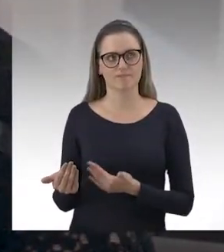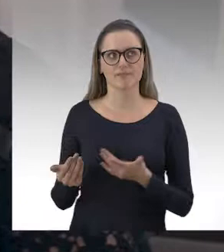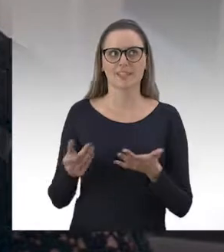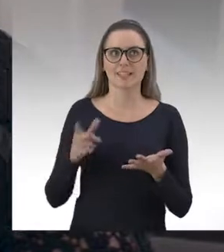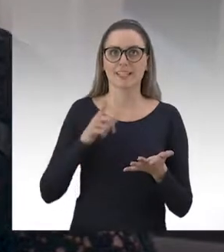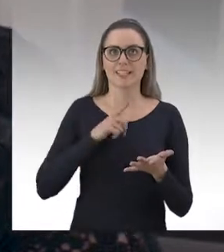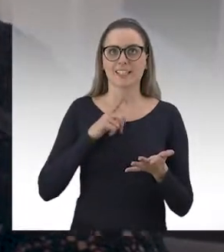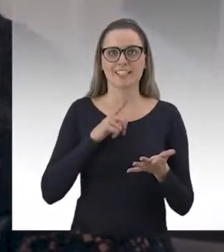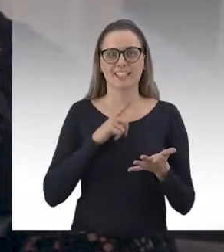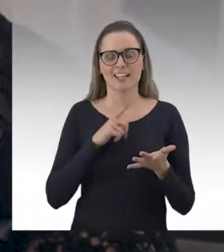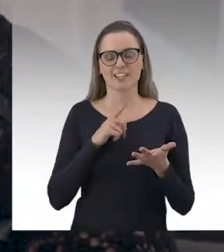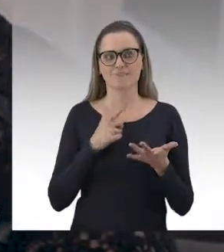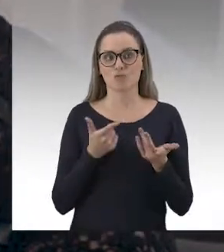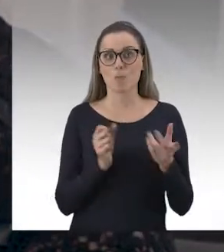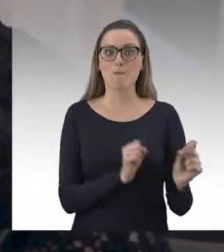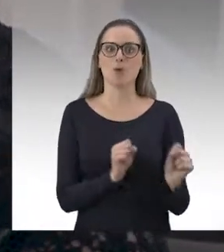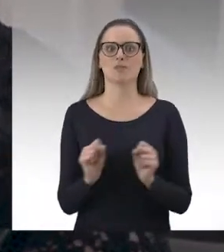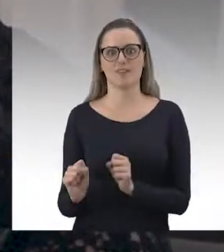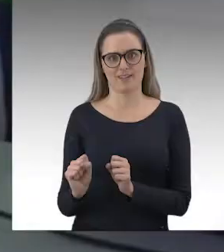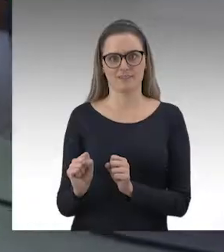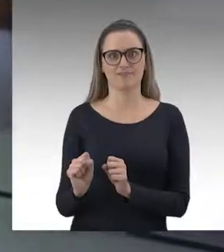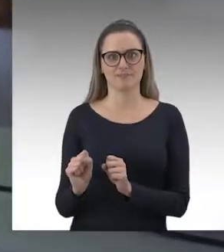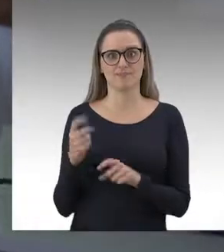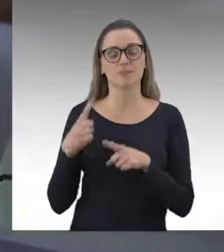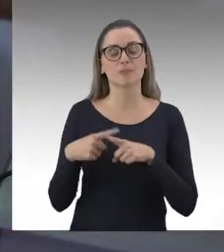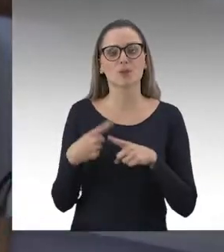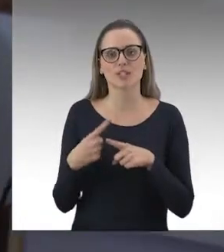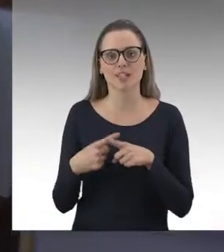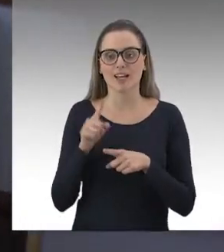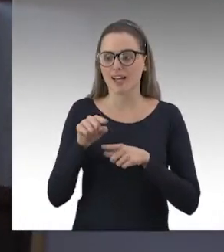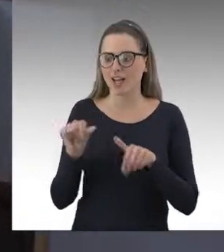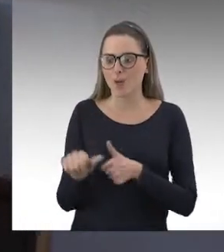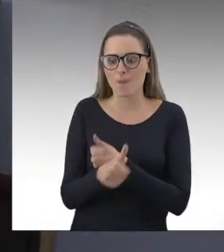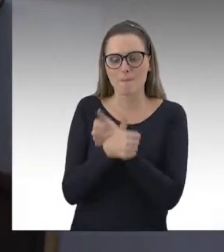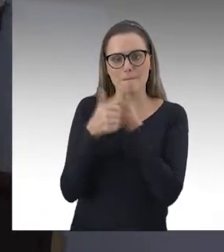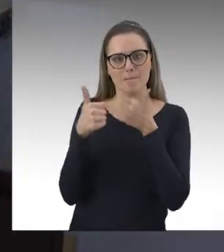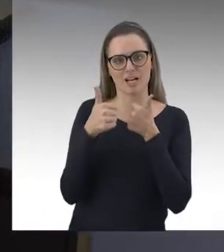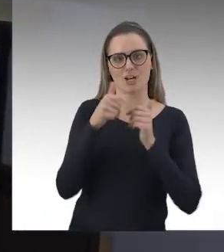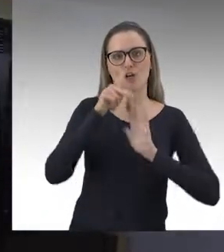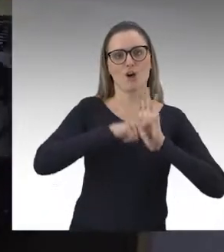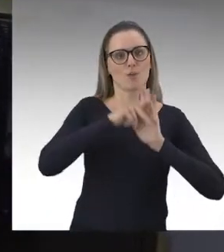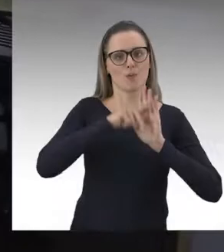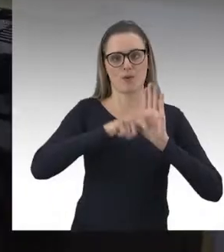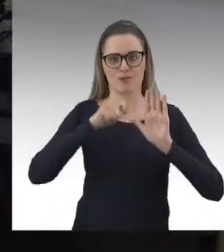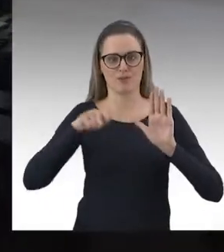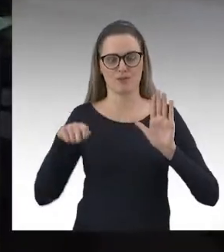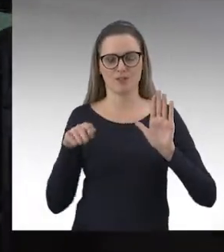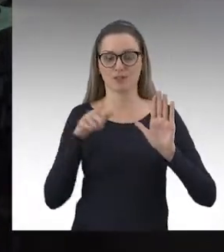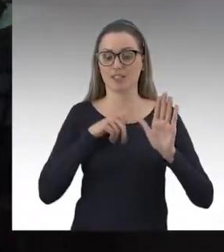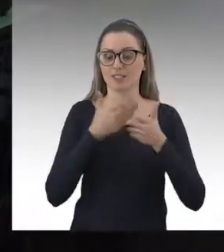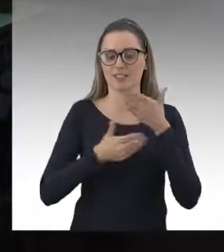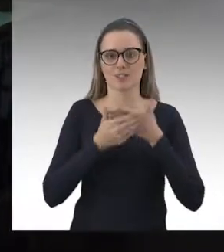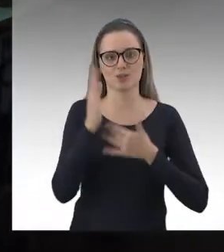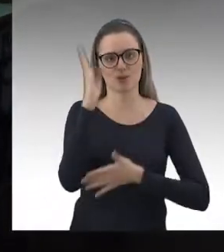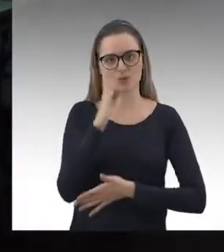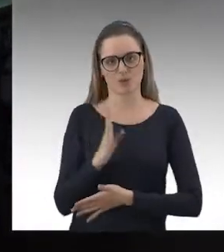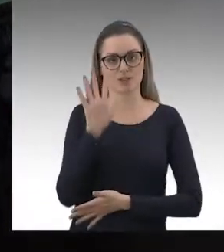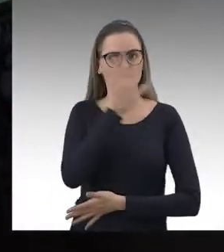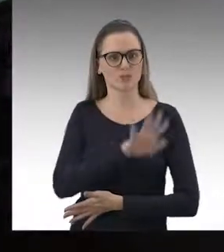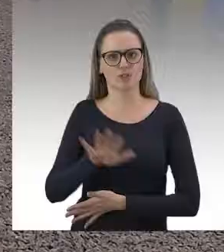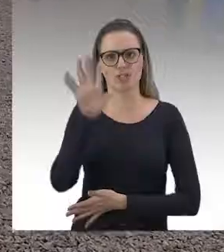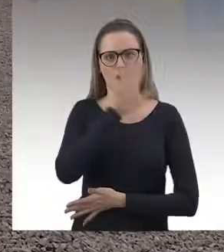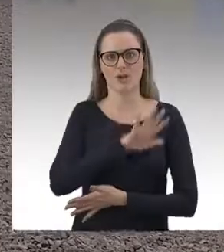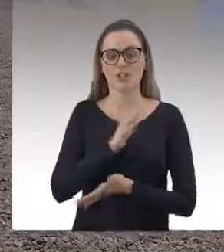muito peso, porque na verdade é o melhor programa que nós temos no Brasil de encaminhamento